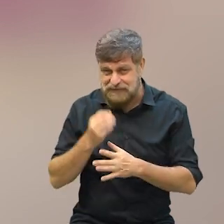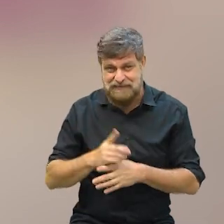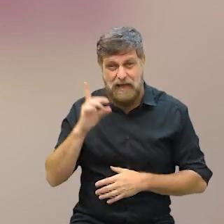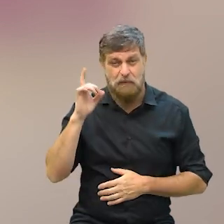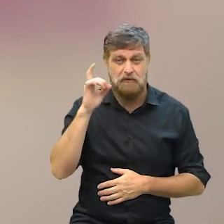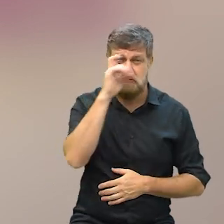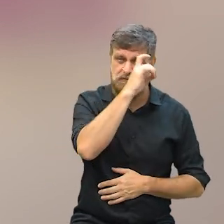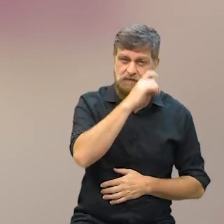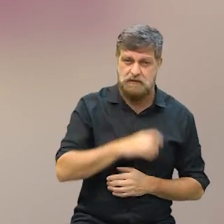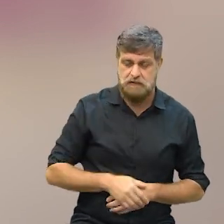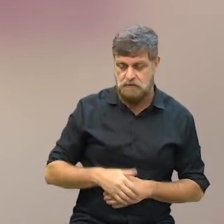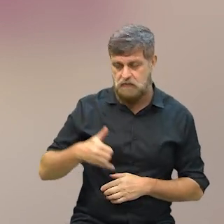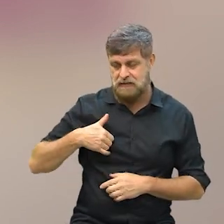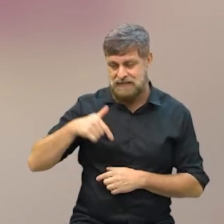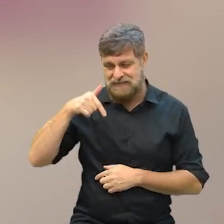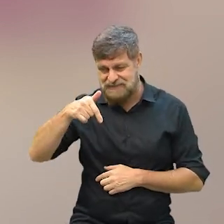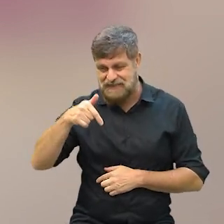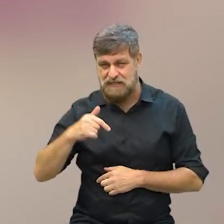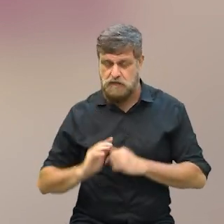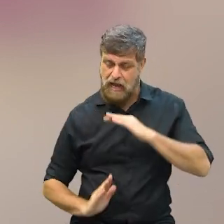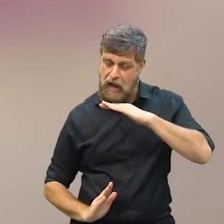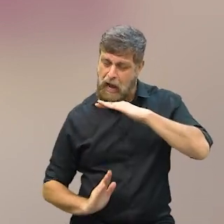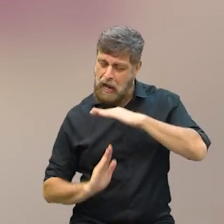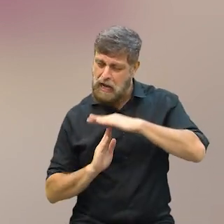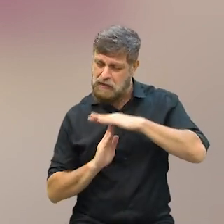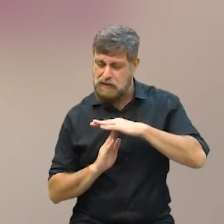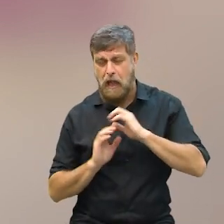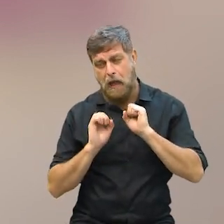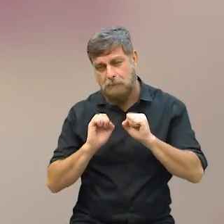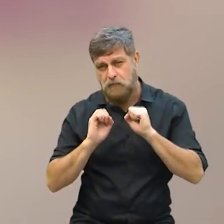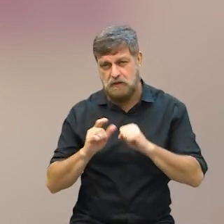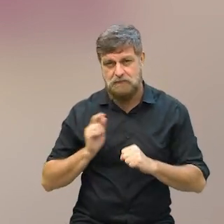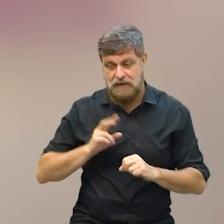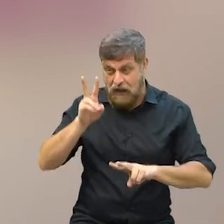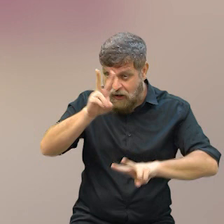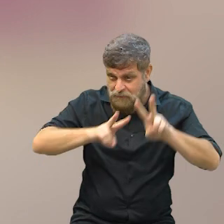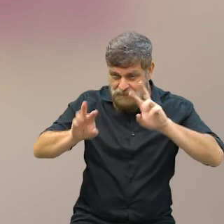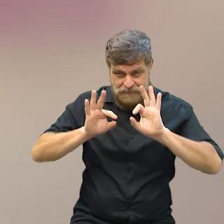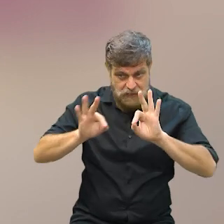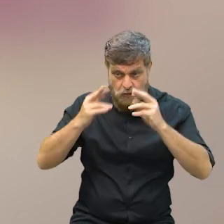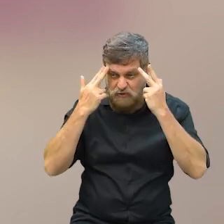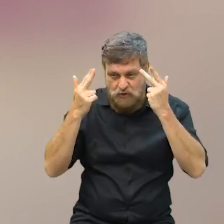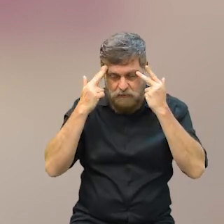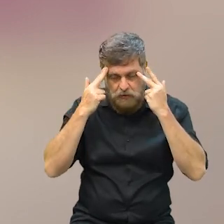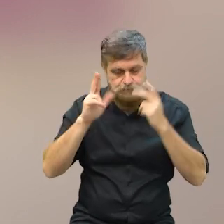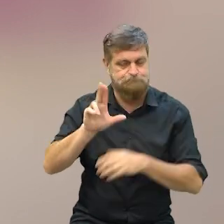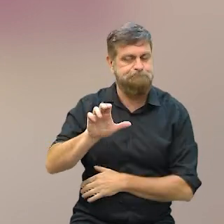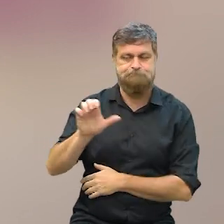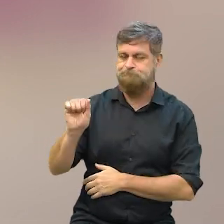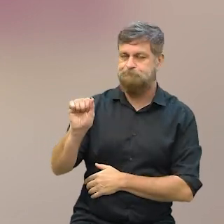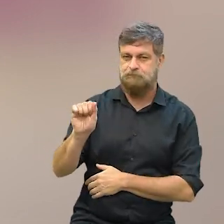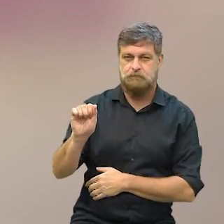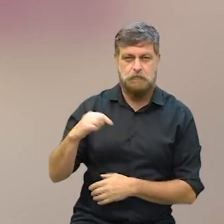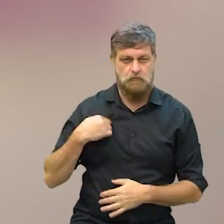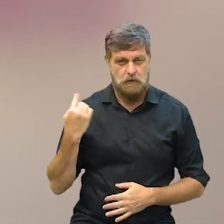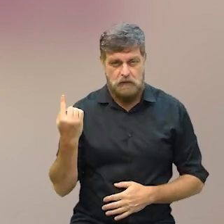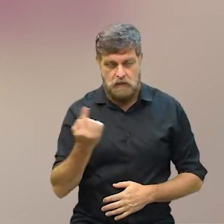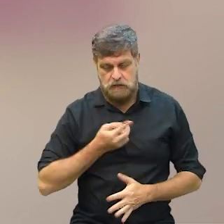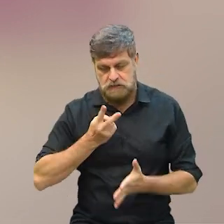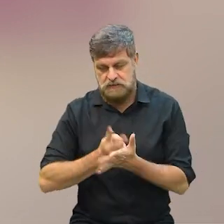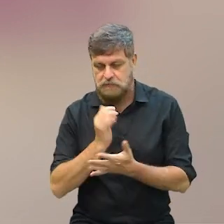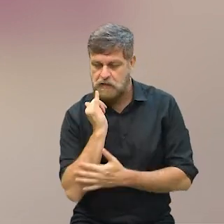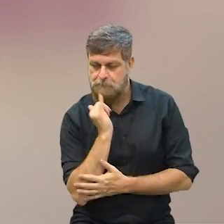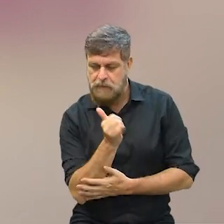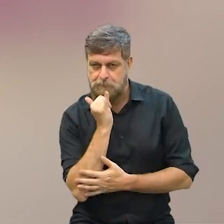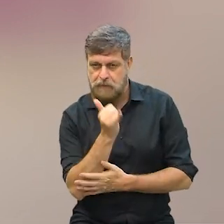feitas posteriormente. Como eu falei, alguns trabalhos dizem que até pode formar, mas nunca vai ser uma visão normal, né? Então, a gente